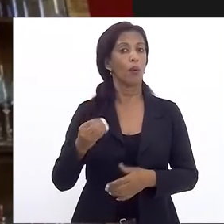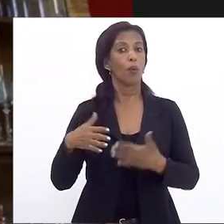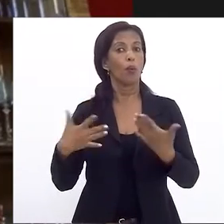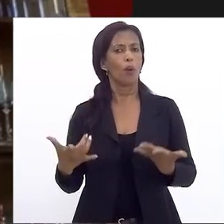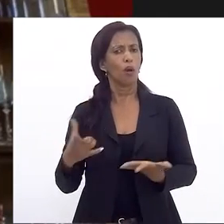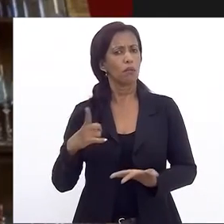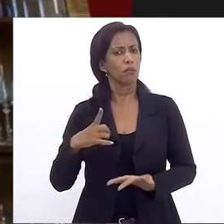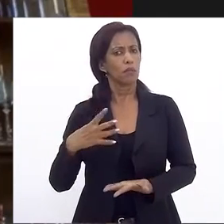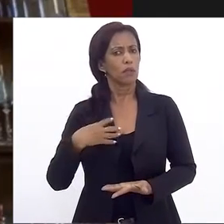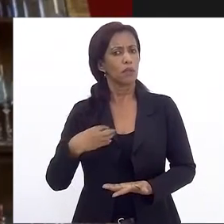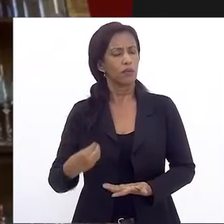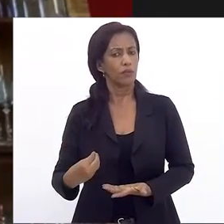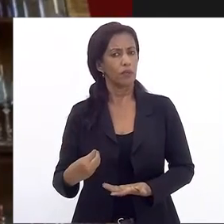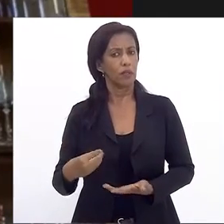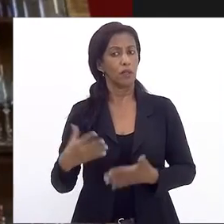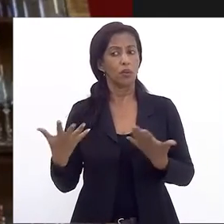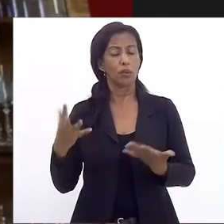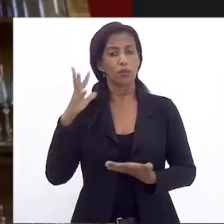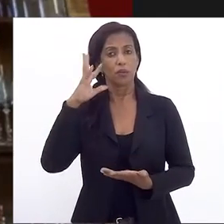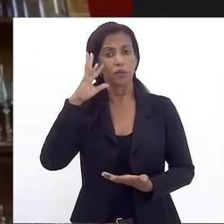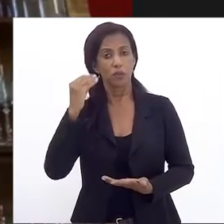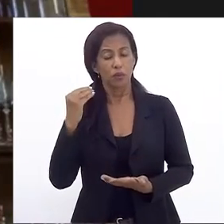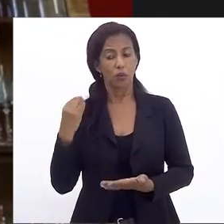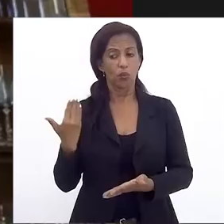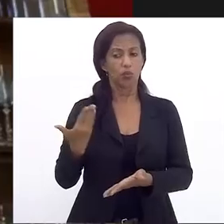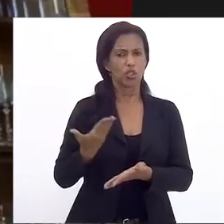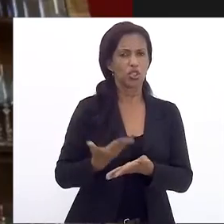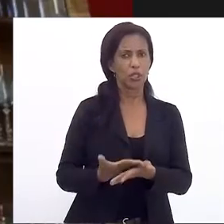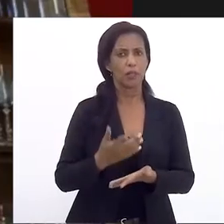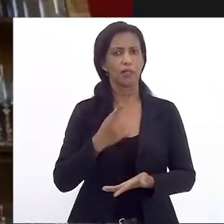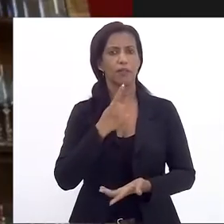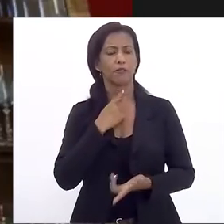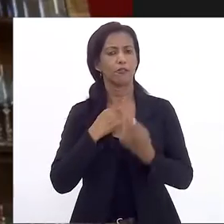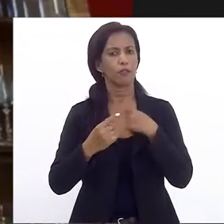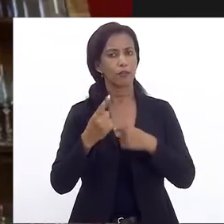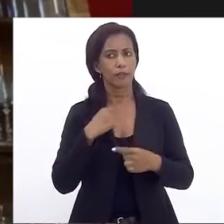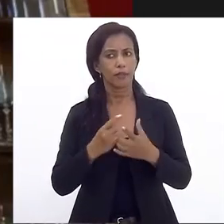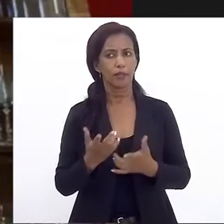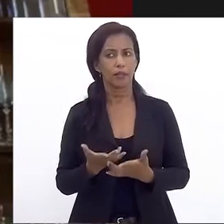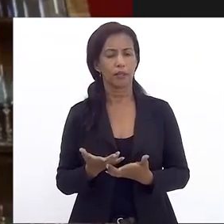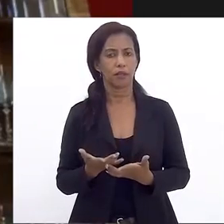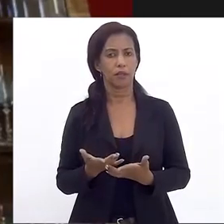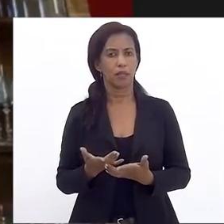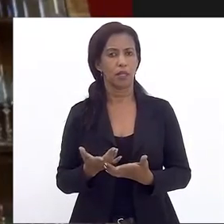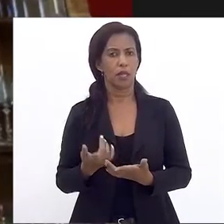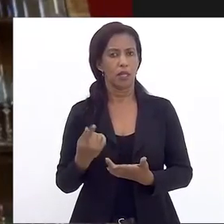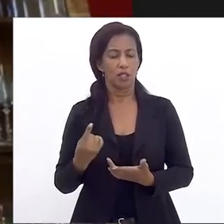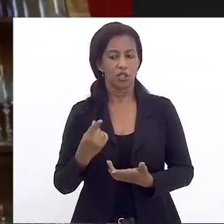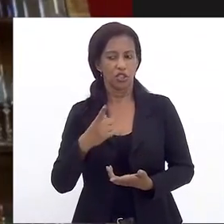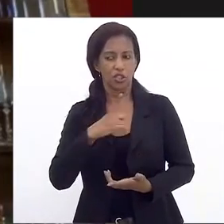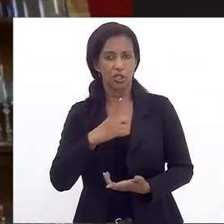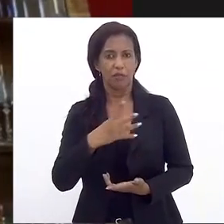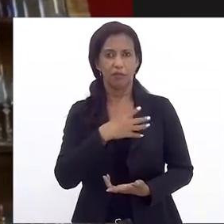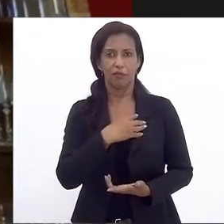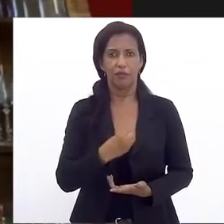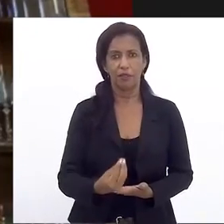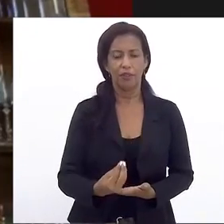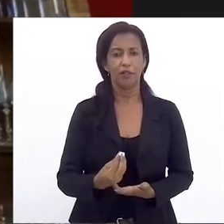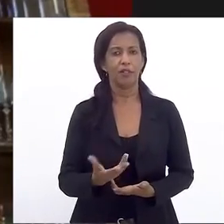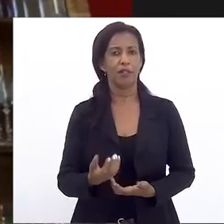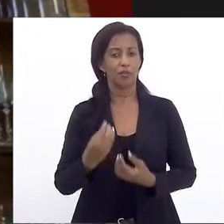estar preparada para poder decidir quando vamos ter um filho. Então, enquanto essa decisão não vem, essa vontade